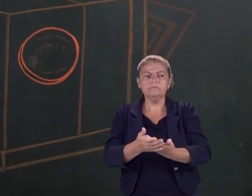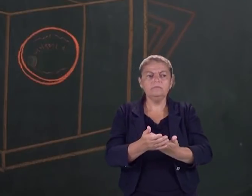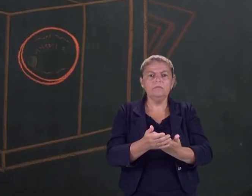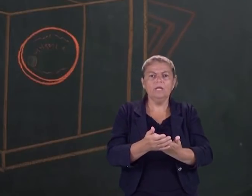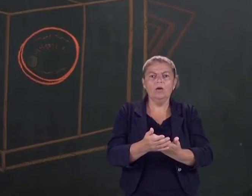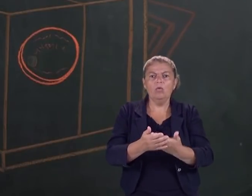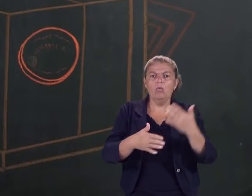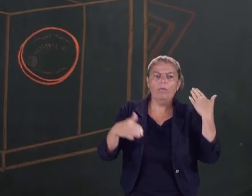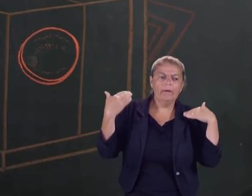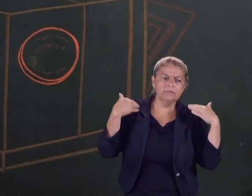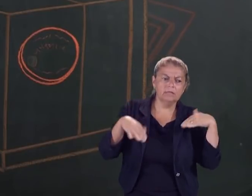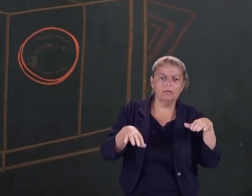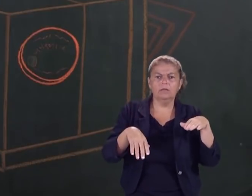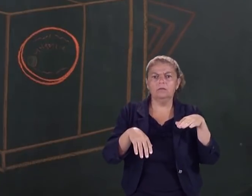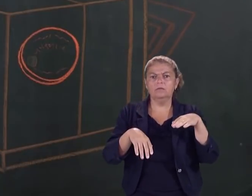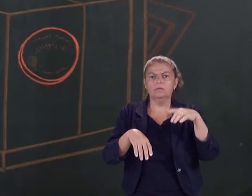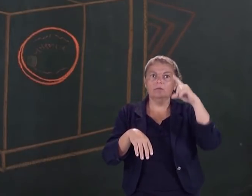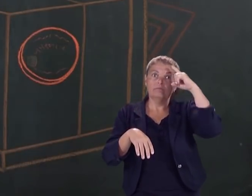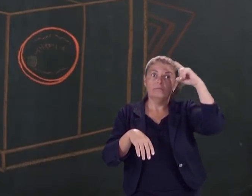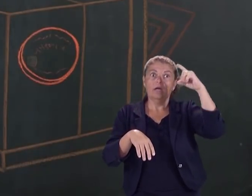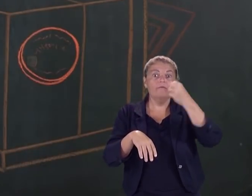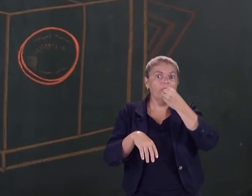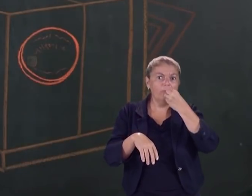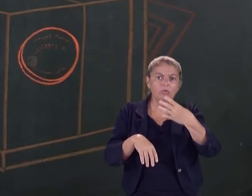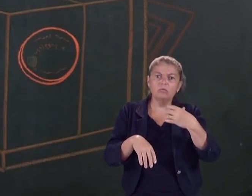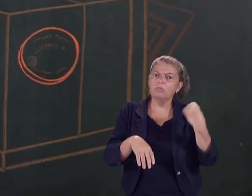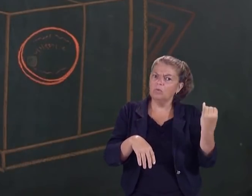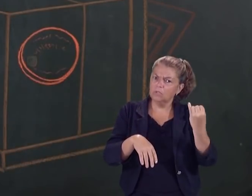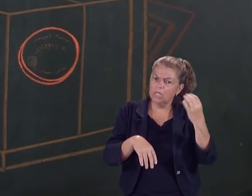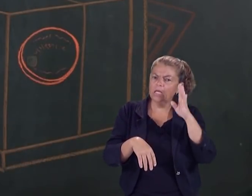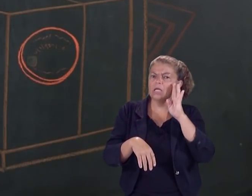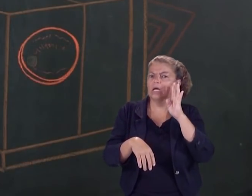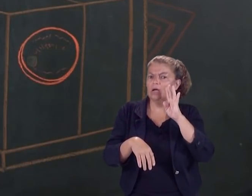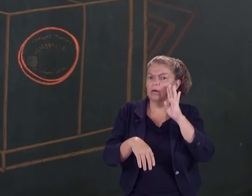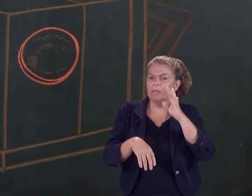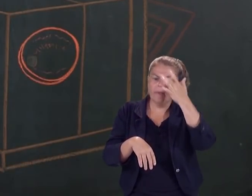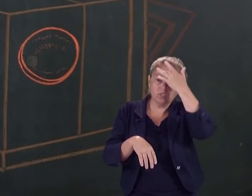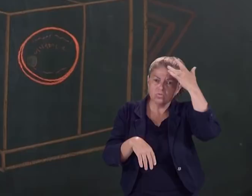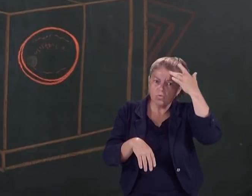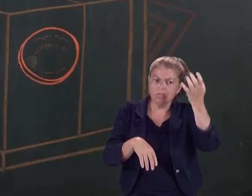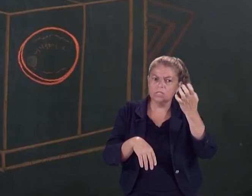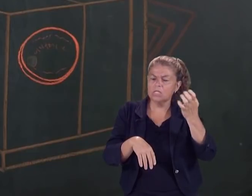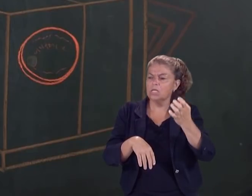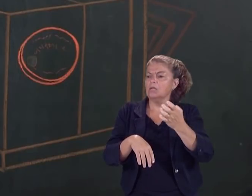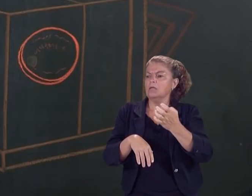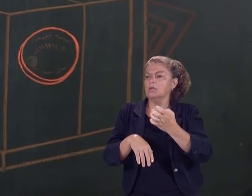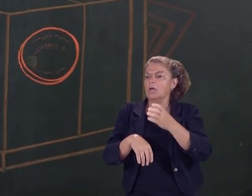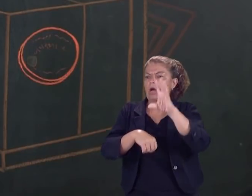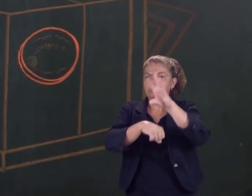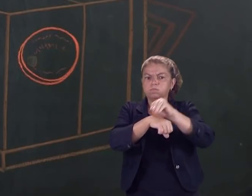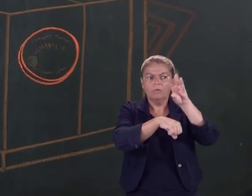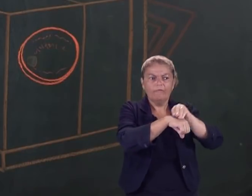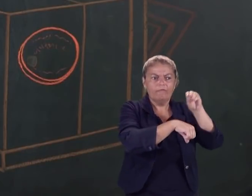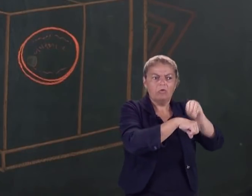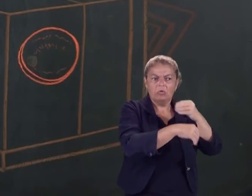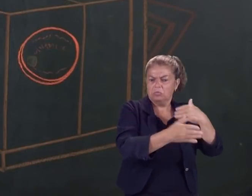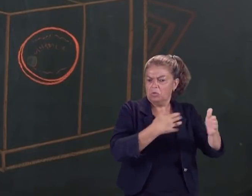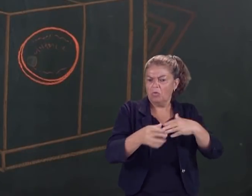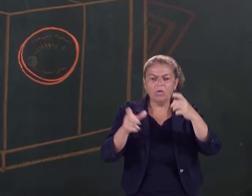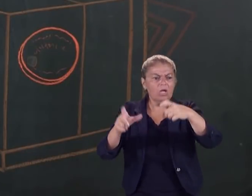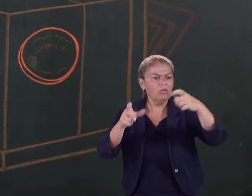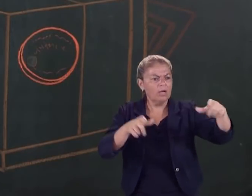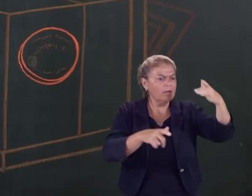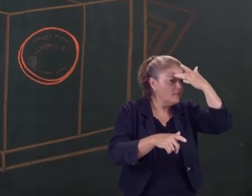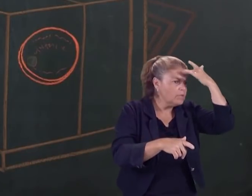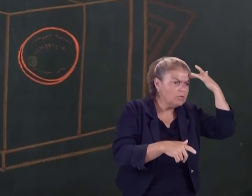de lado, né? Foi um recurso que os artistas fizeram nessa época. Muito bem, acontece que no finalzinho do século XX, a fotografia